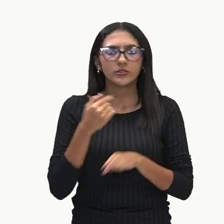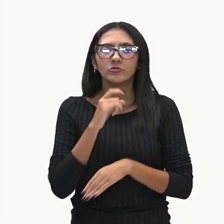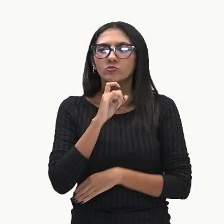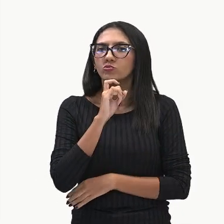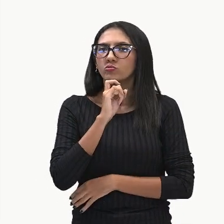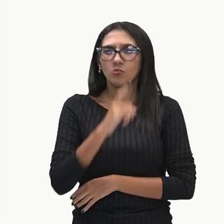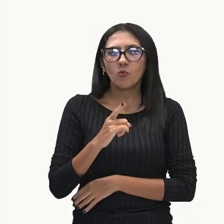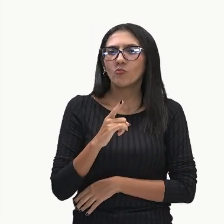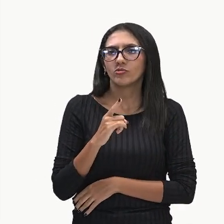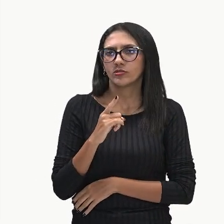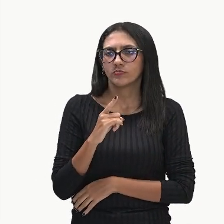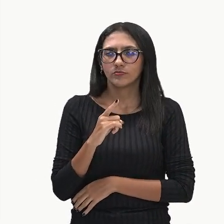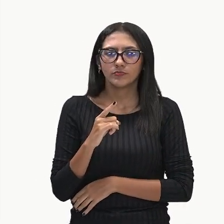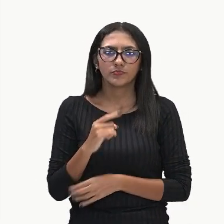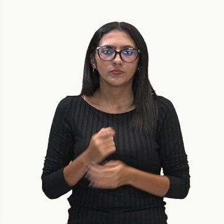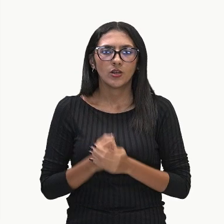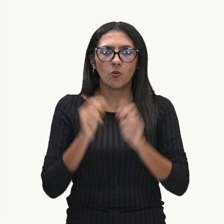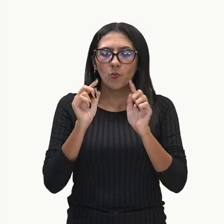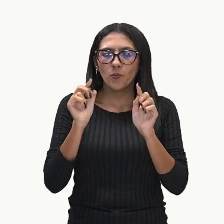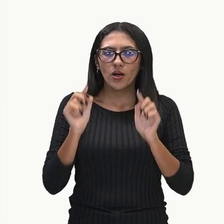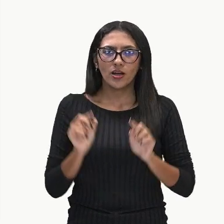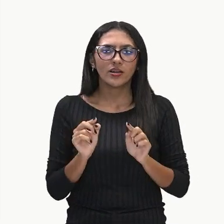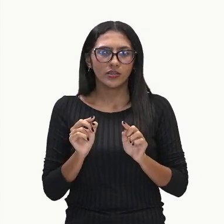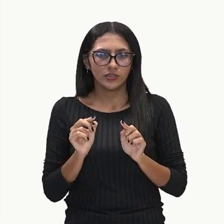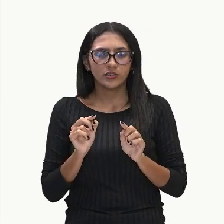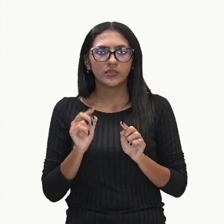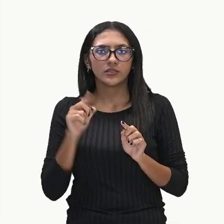logo que o parêntese vai ser igual a zero.